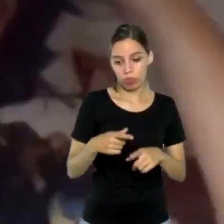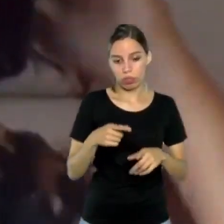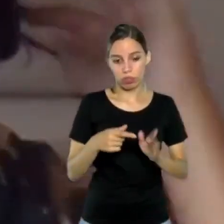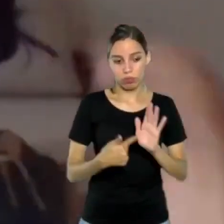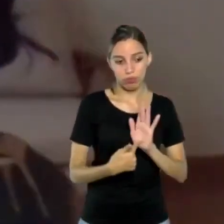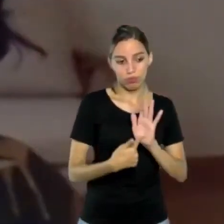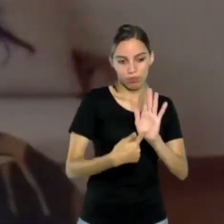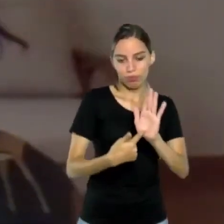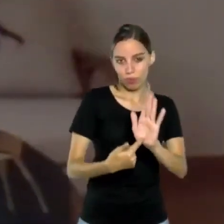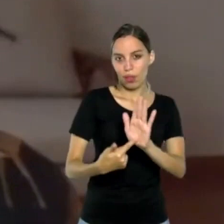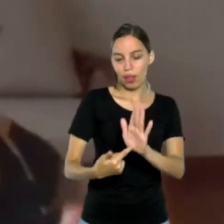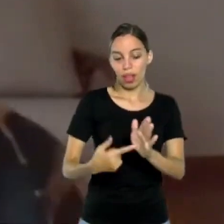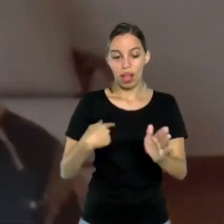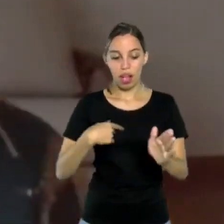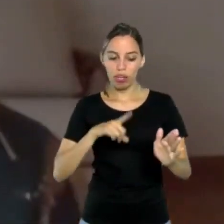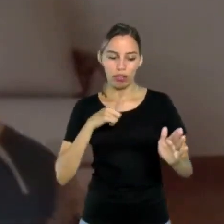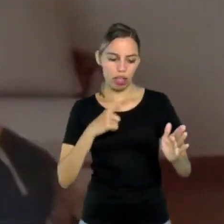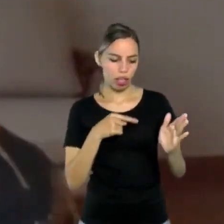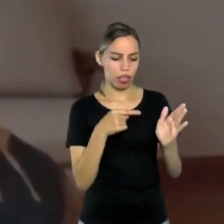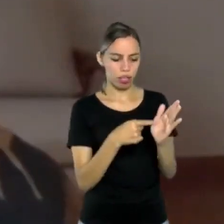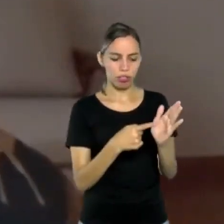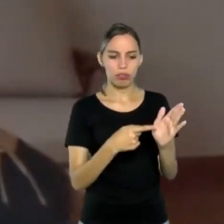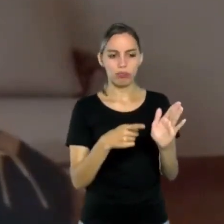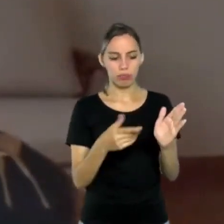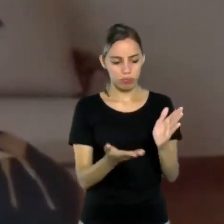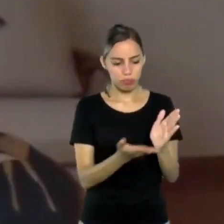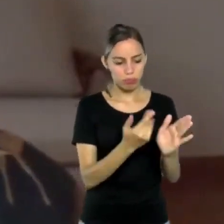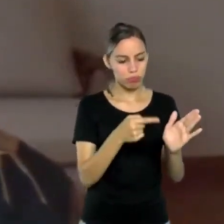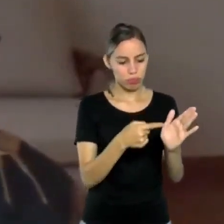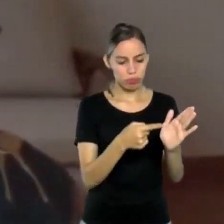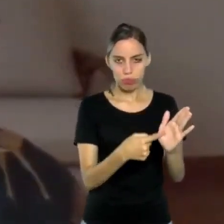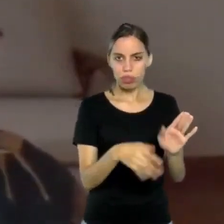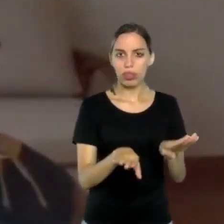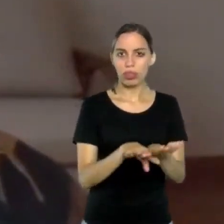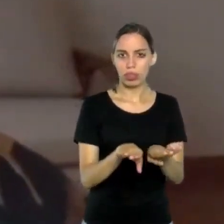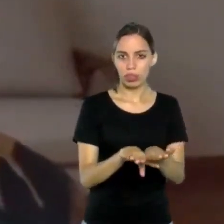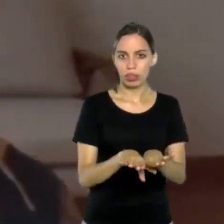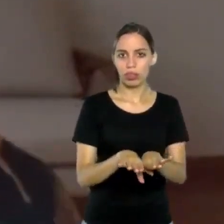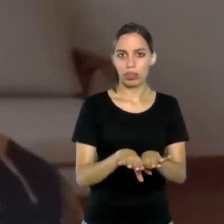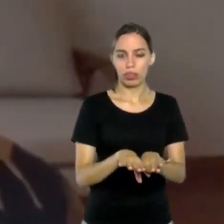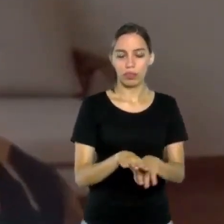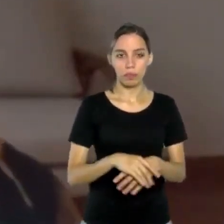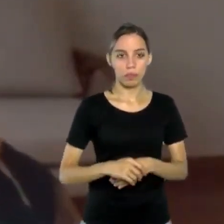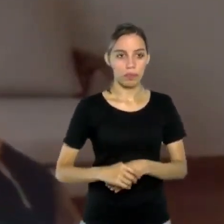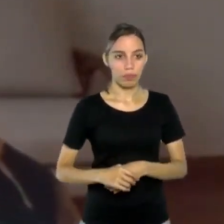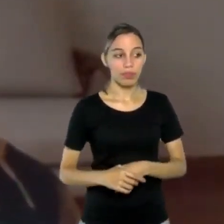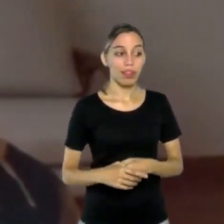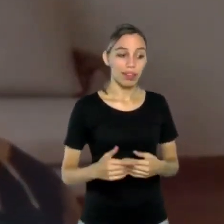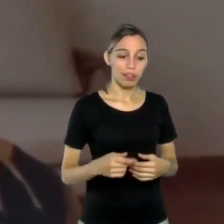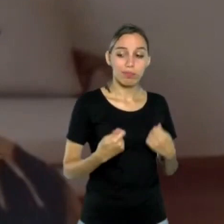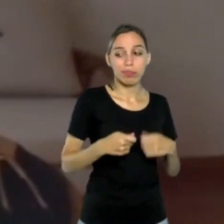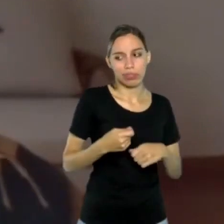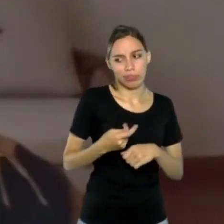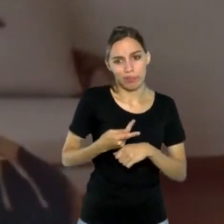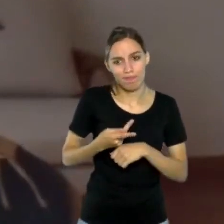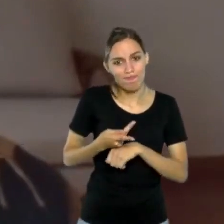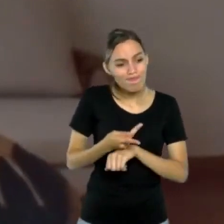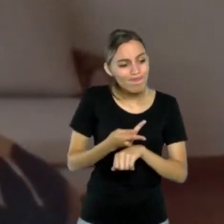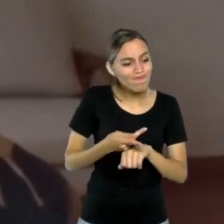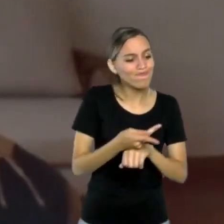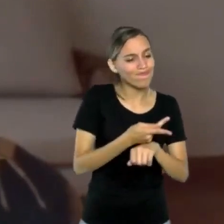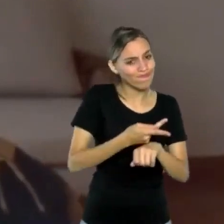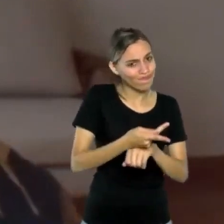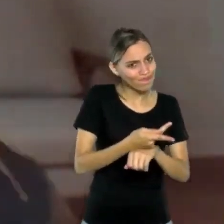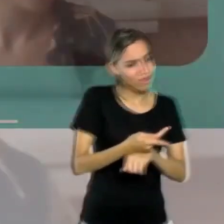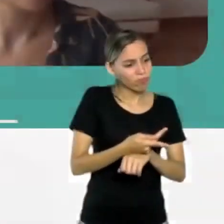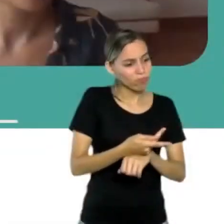isso aqui, né? E estou com esse material. Então, mas é essa formiguinha mesmo, tem que ir atrás e ver quem é que